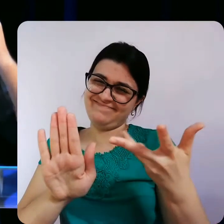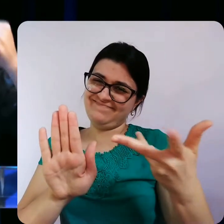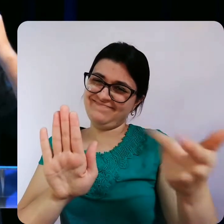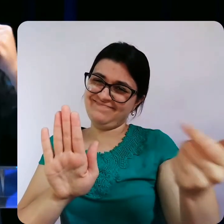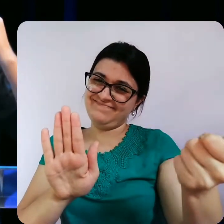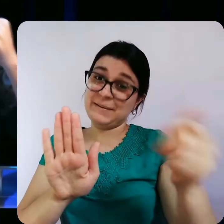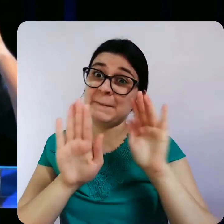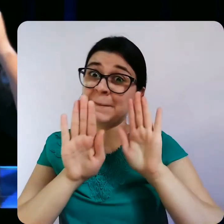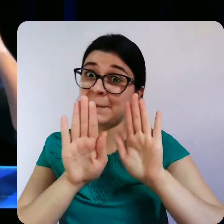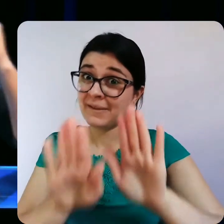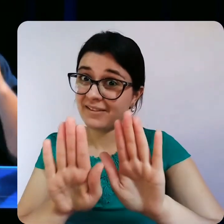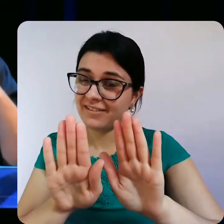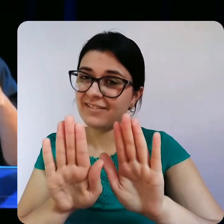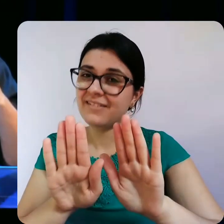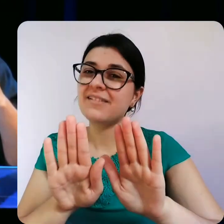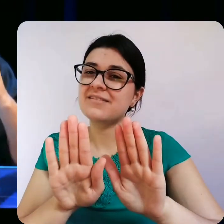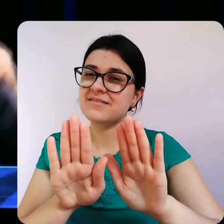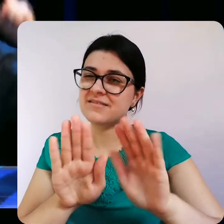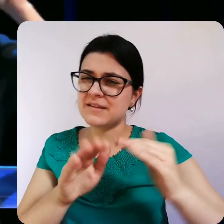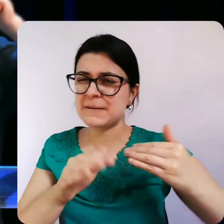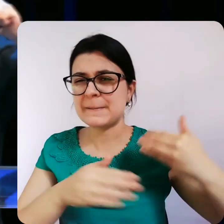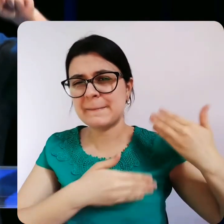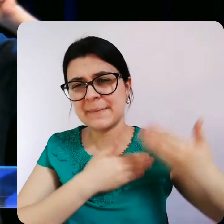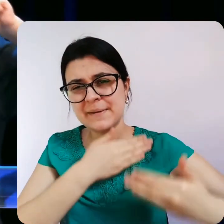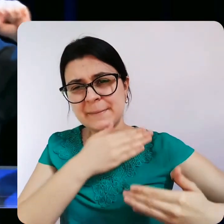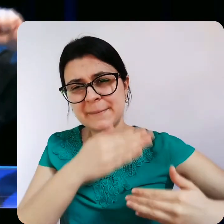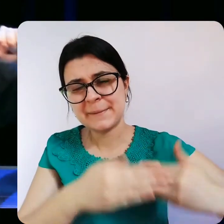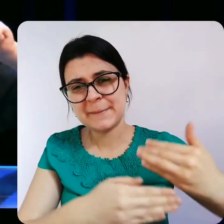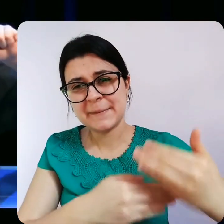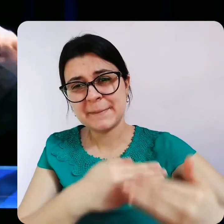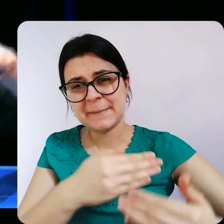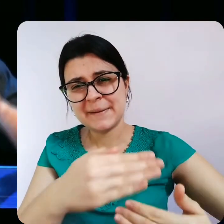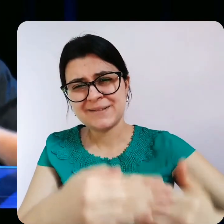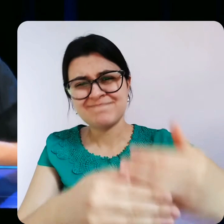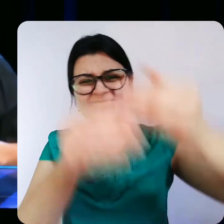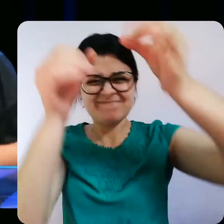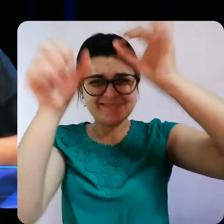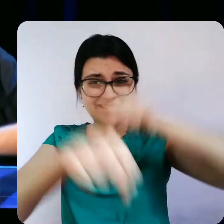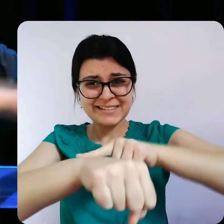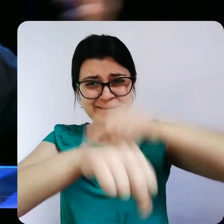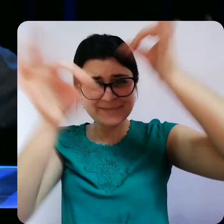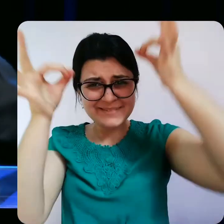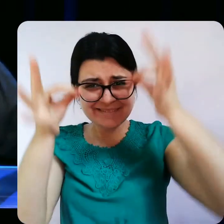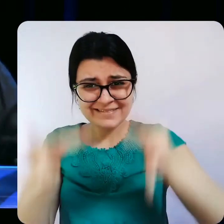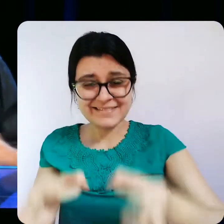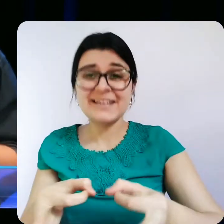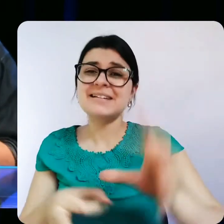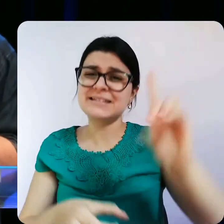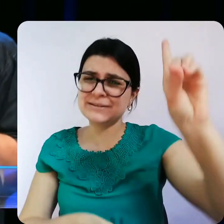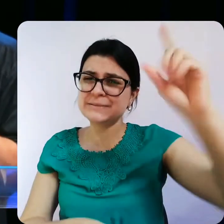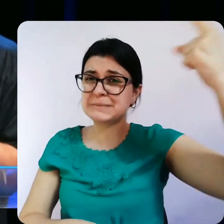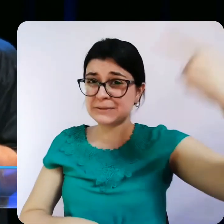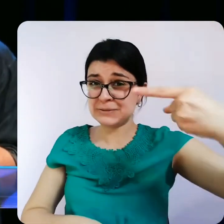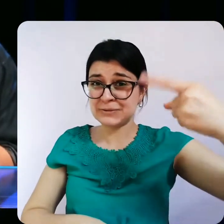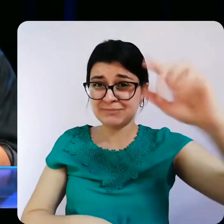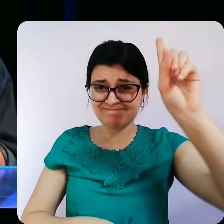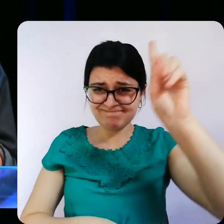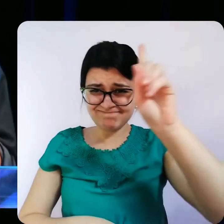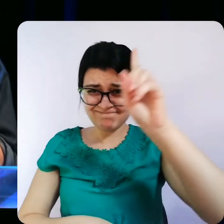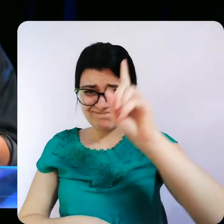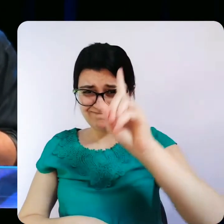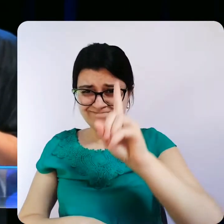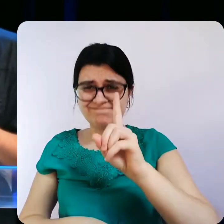quando chegou o tempo certo, Deus enviou o seu filho, nascido de uma mulher, e sob a